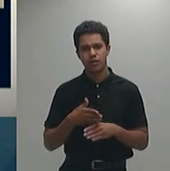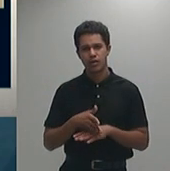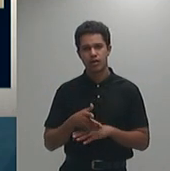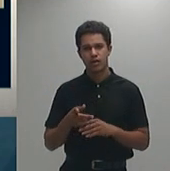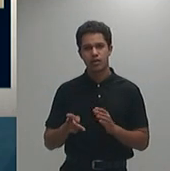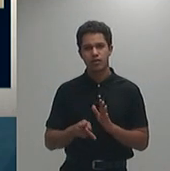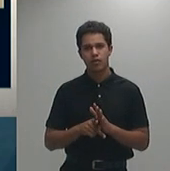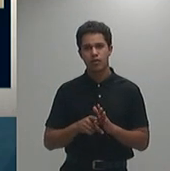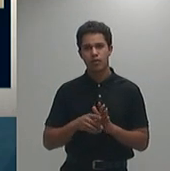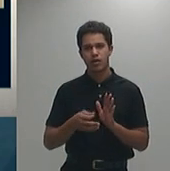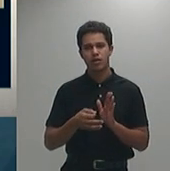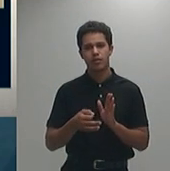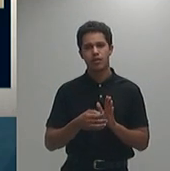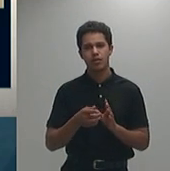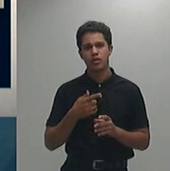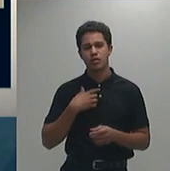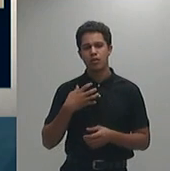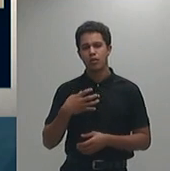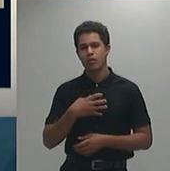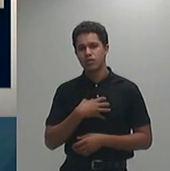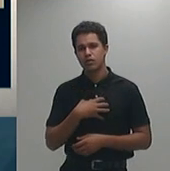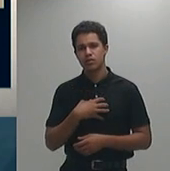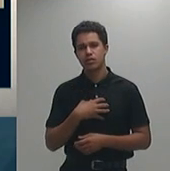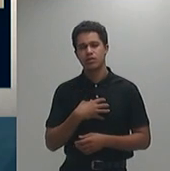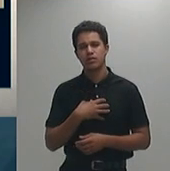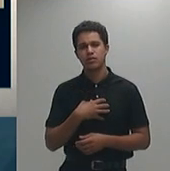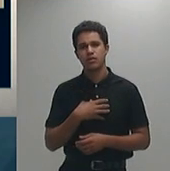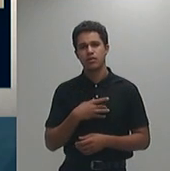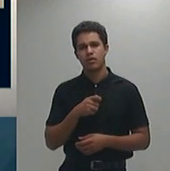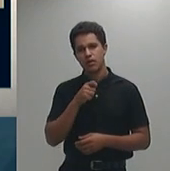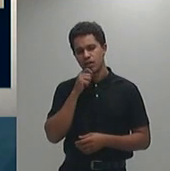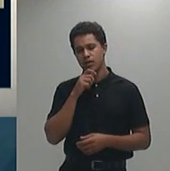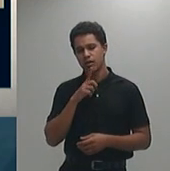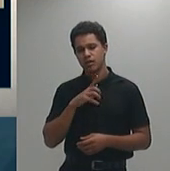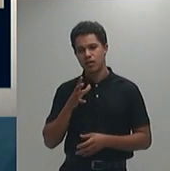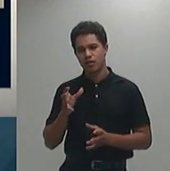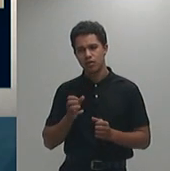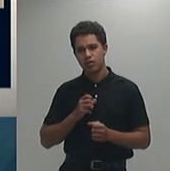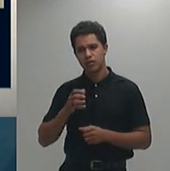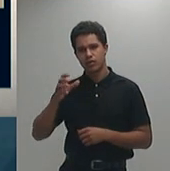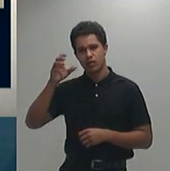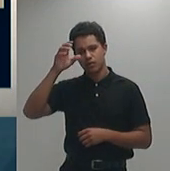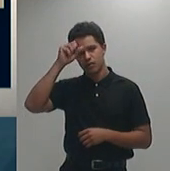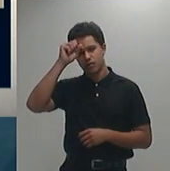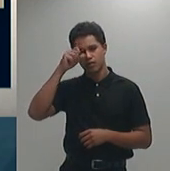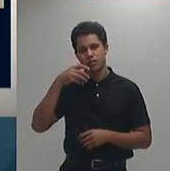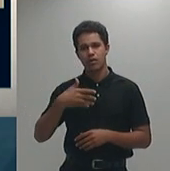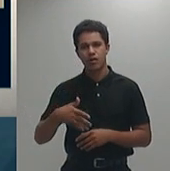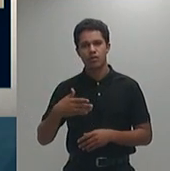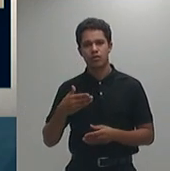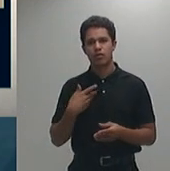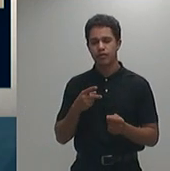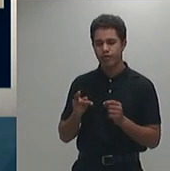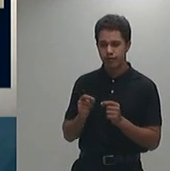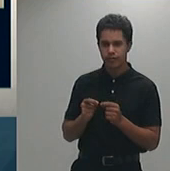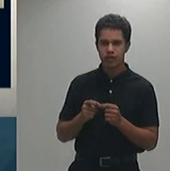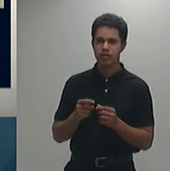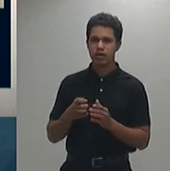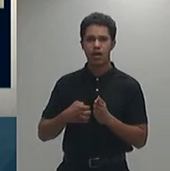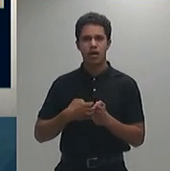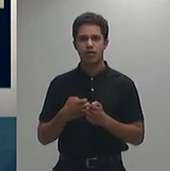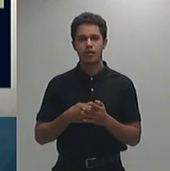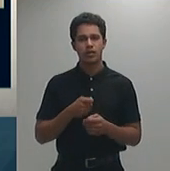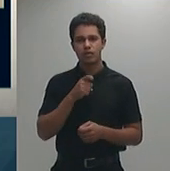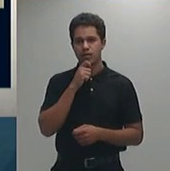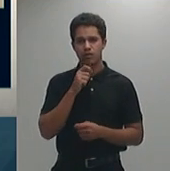sua génese condição de interveniente ainda que têm obtido conhecimento dos atos até então praticados a companhia não exerceria os direitos